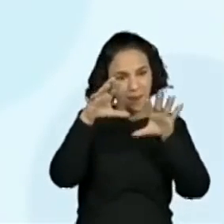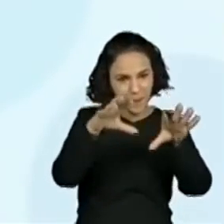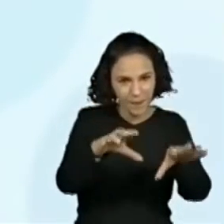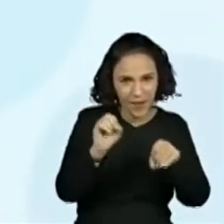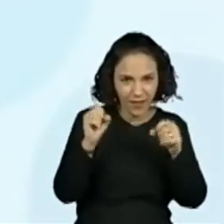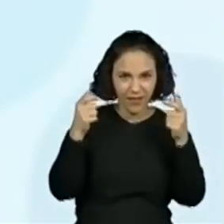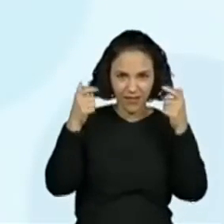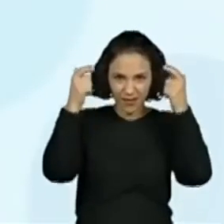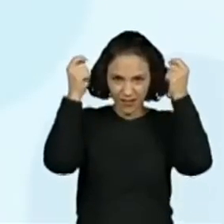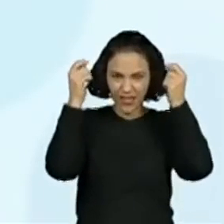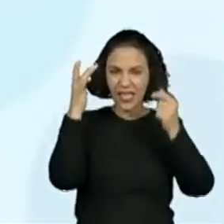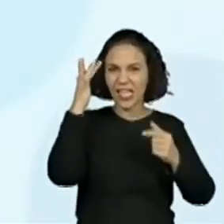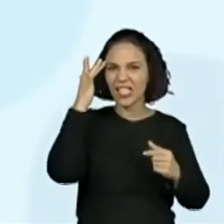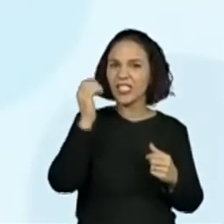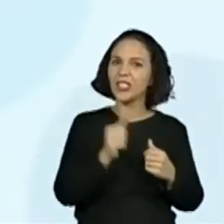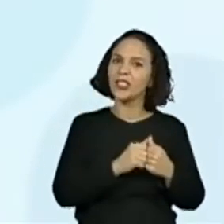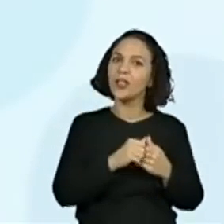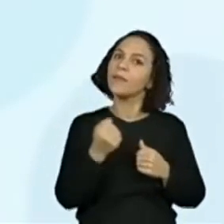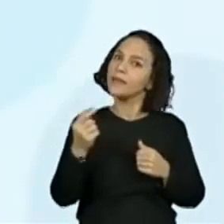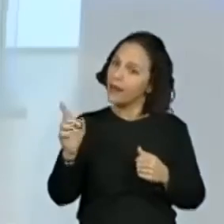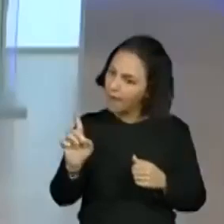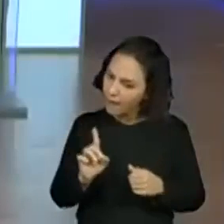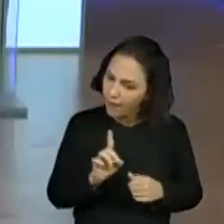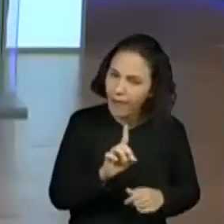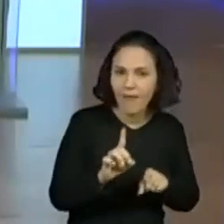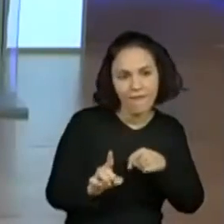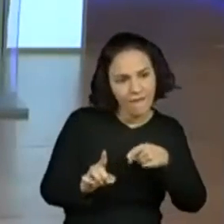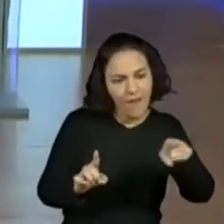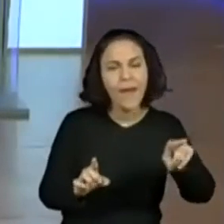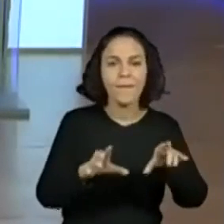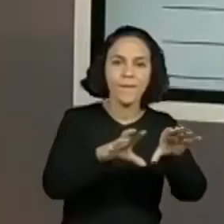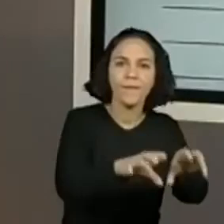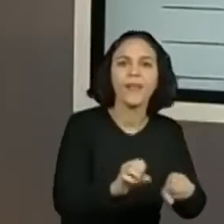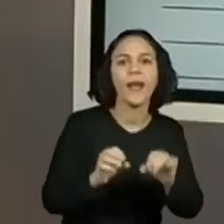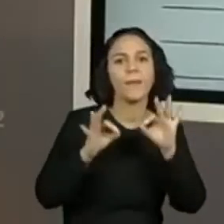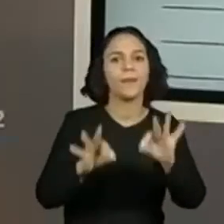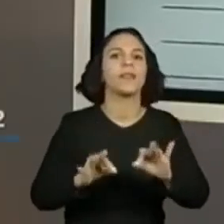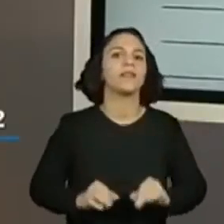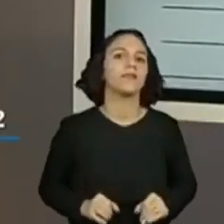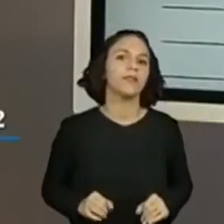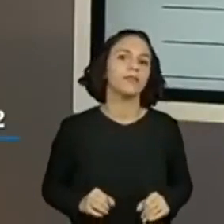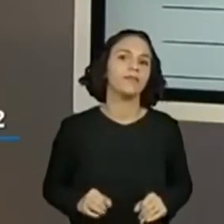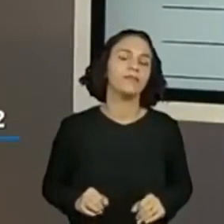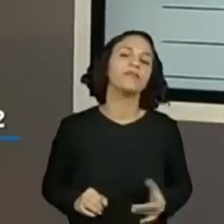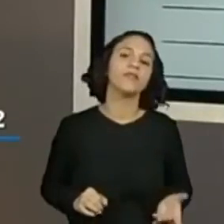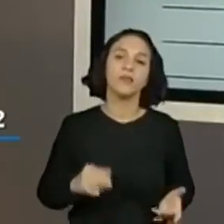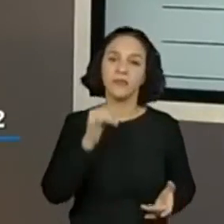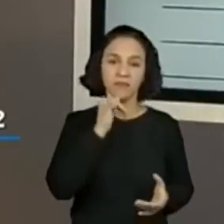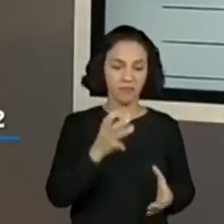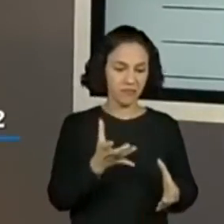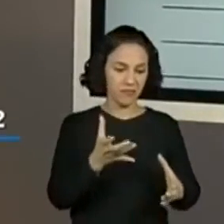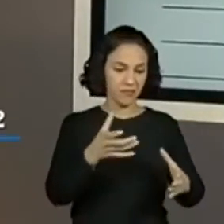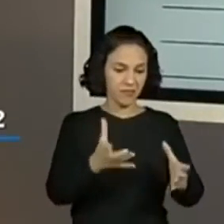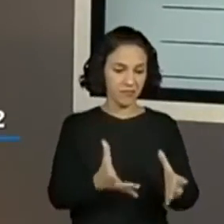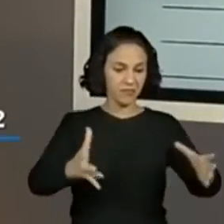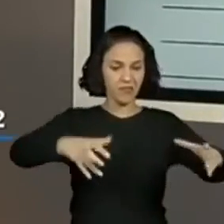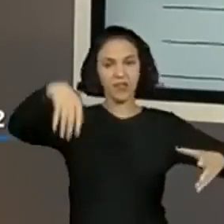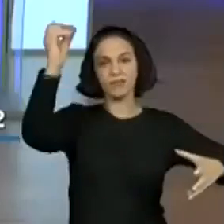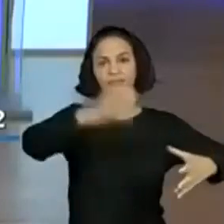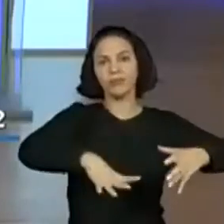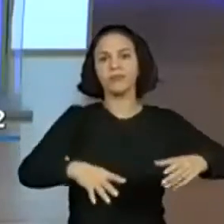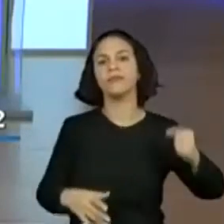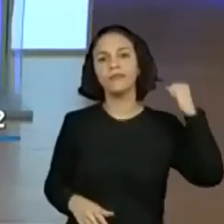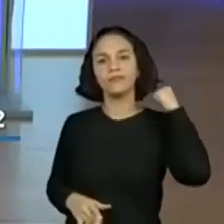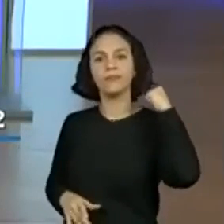eu acho que ele vai ter que ir pegar o doente. Ah, vai ter que capturar o doente lá. E colocar no saco. Pode ser um saco? Não